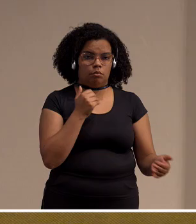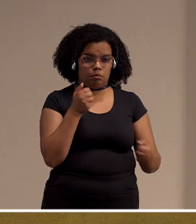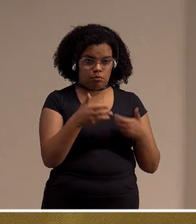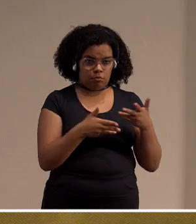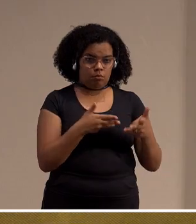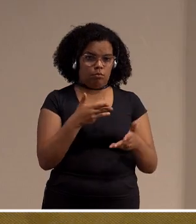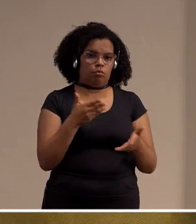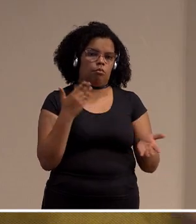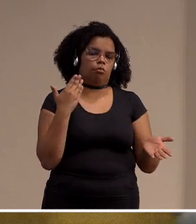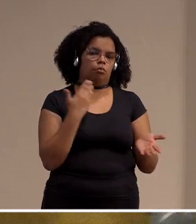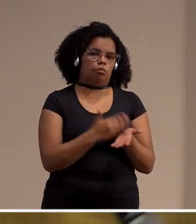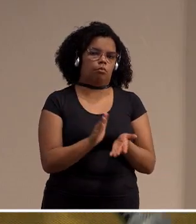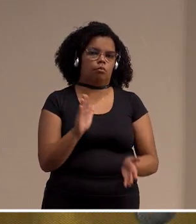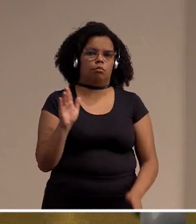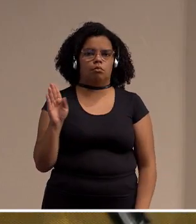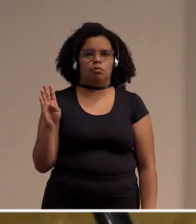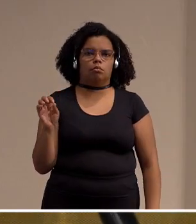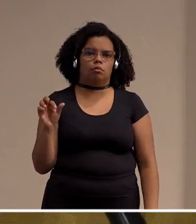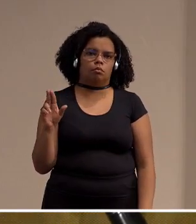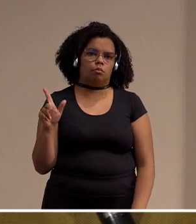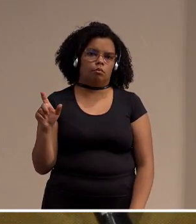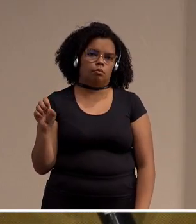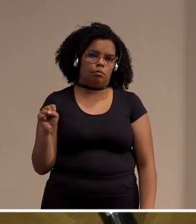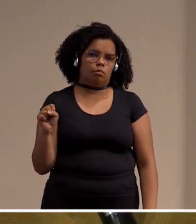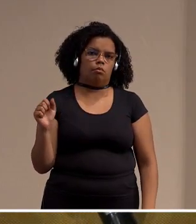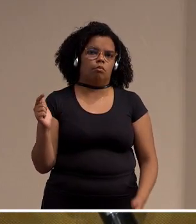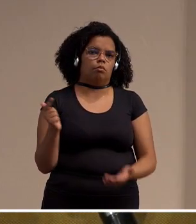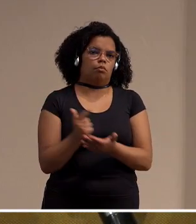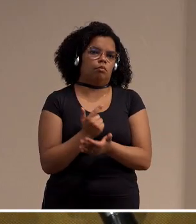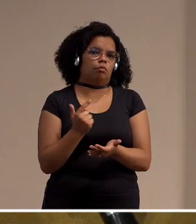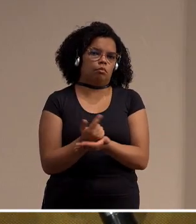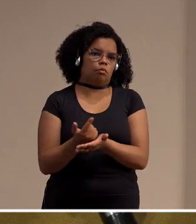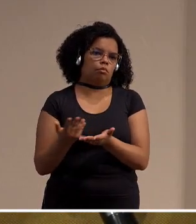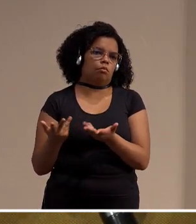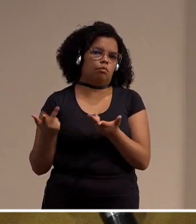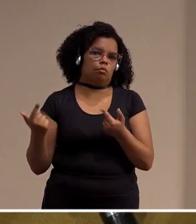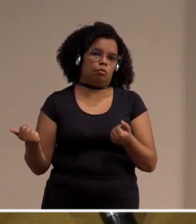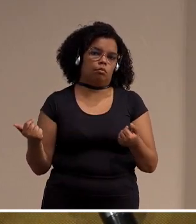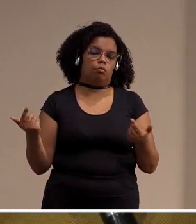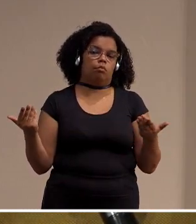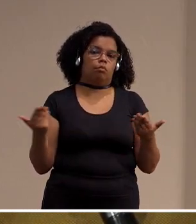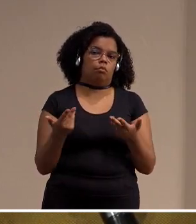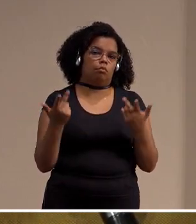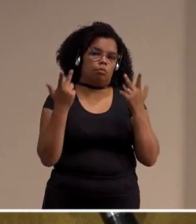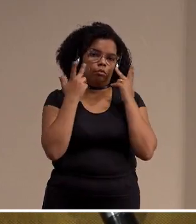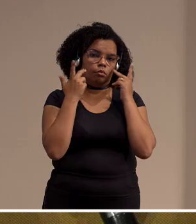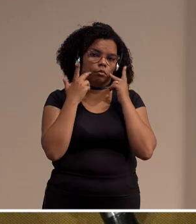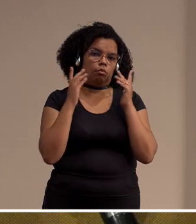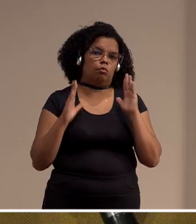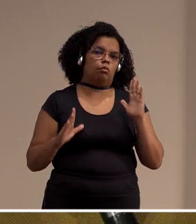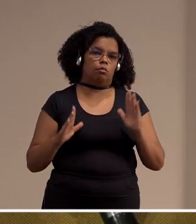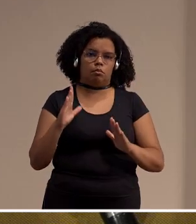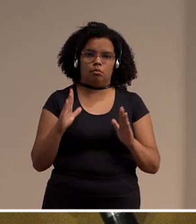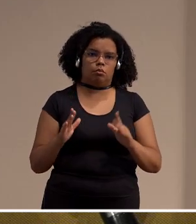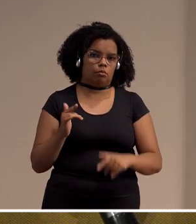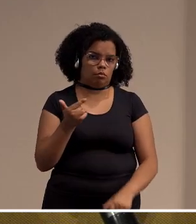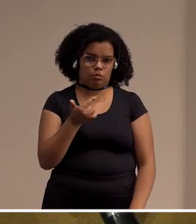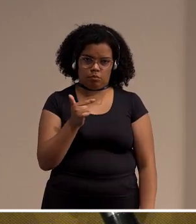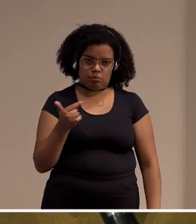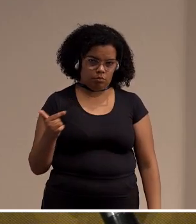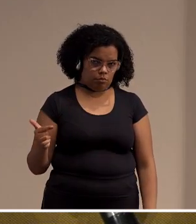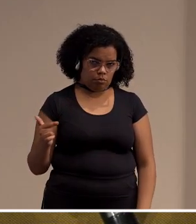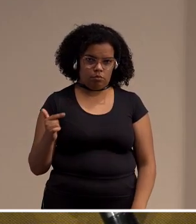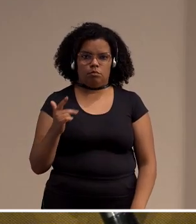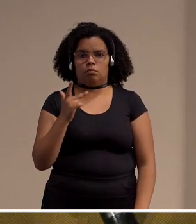fantástica, que agora está completamente canonizado, mas en ese momento era una literatura que se consideraba de fantasmas, de